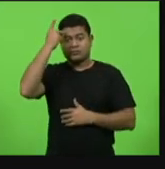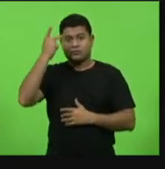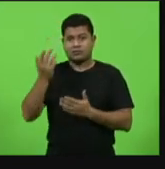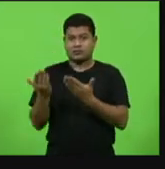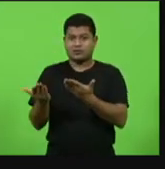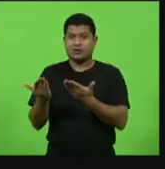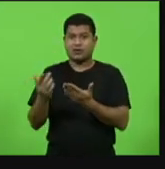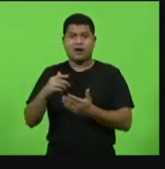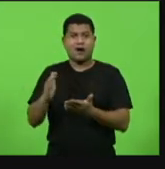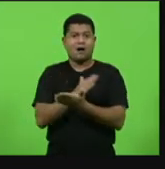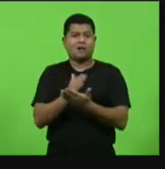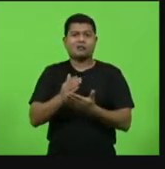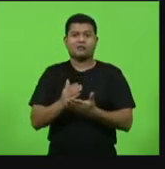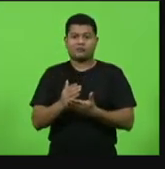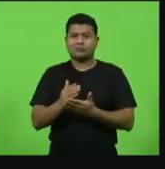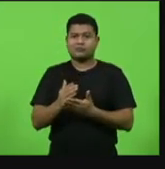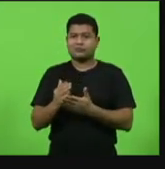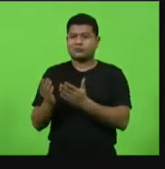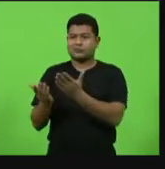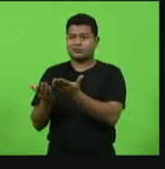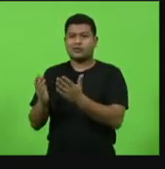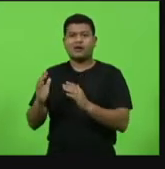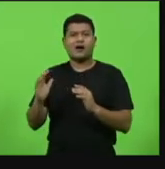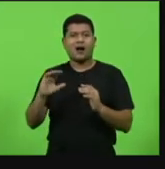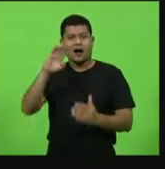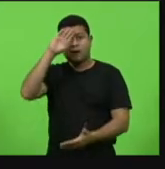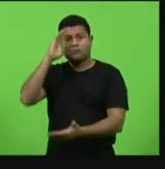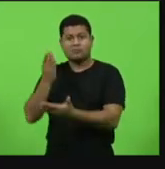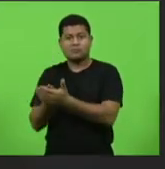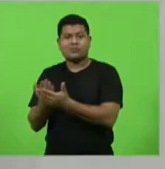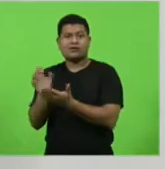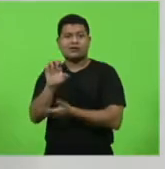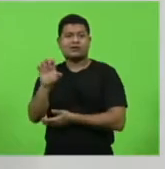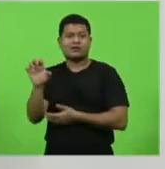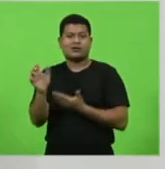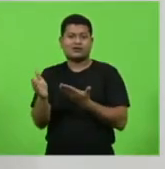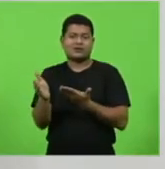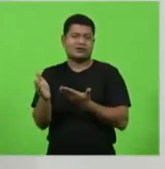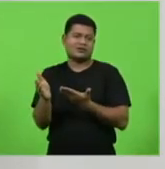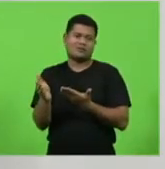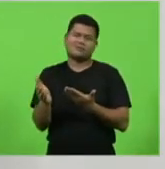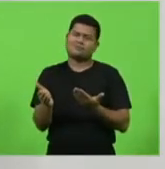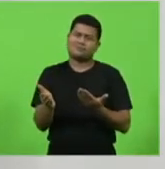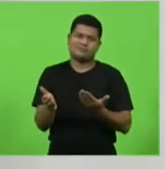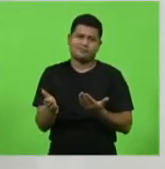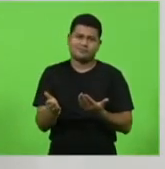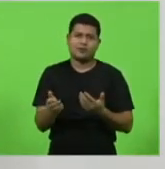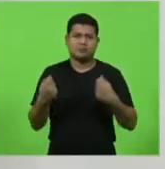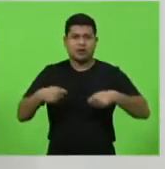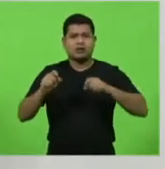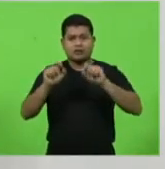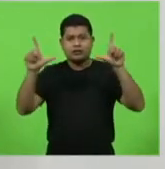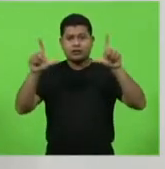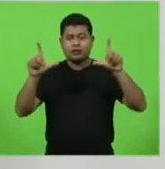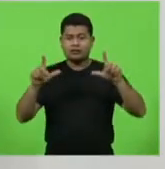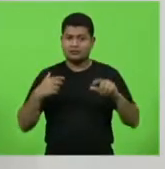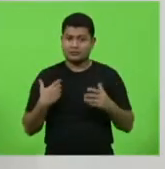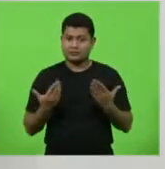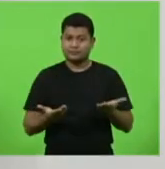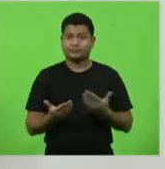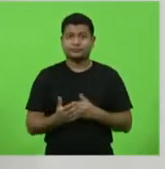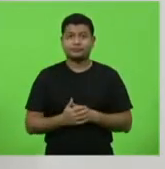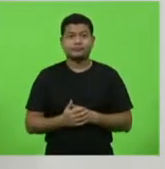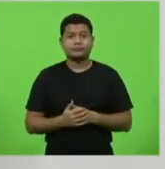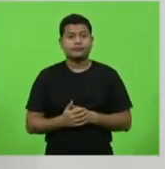esquerda. Acorda, diz a postagem. Deputada Ada de Luca, o que a